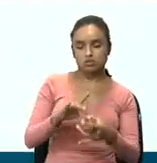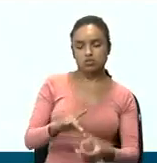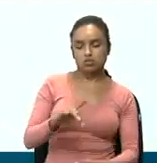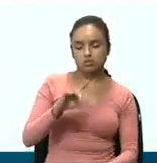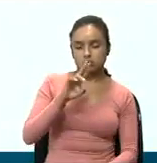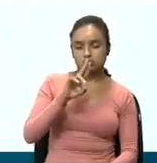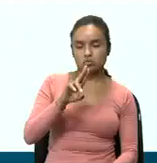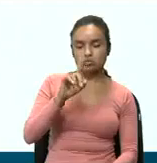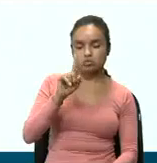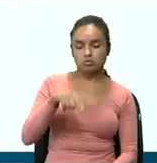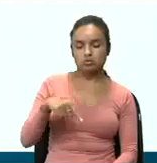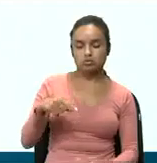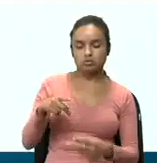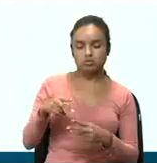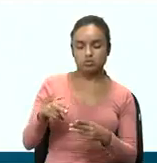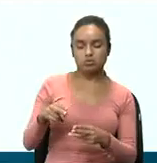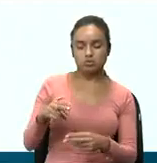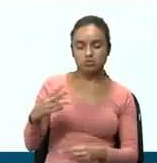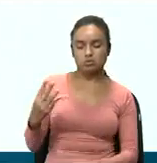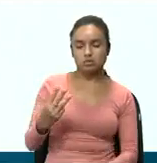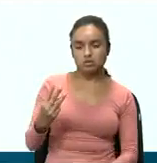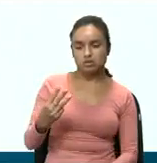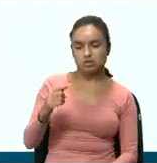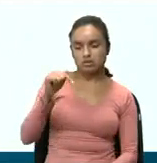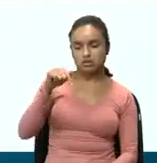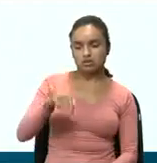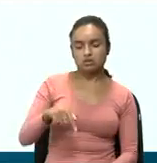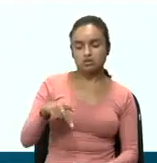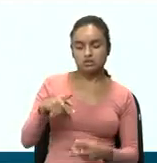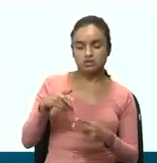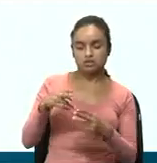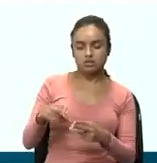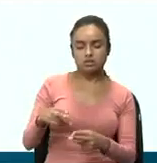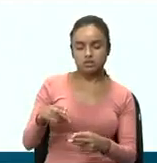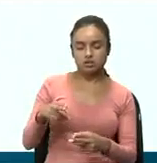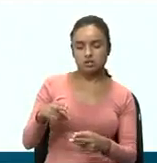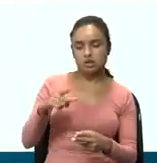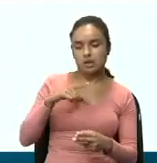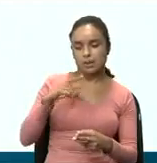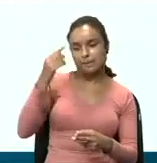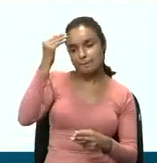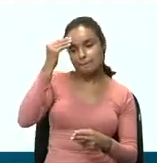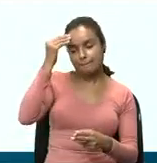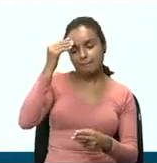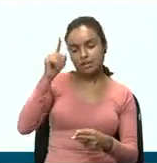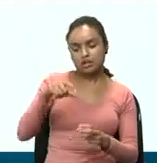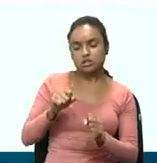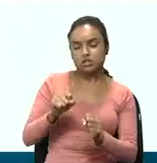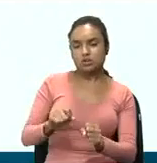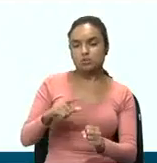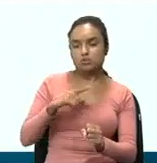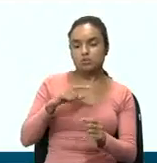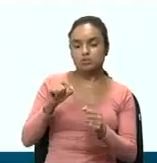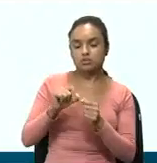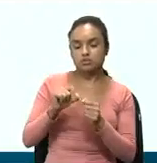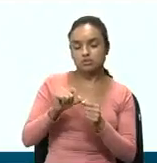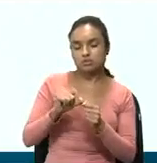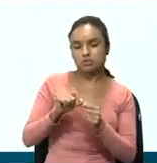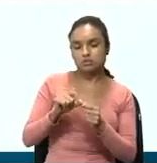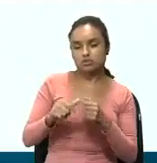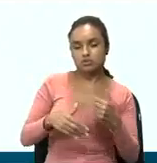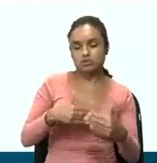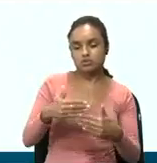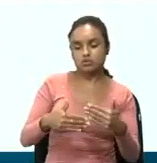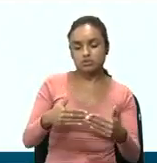3. Ok? E o mesmo pensamento eu vou agora desenvolver para o